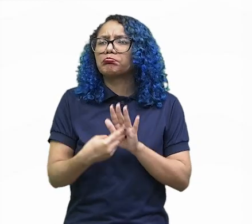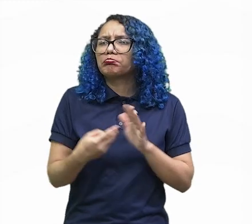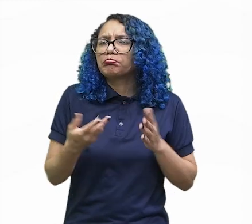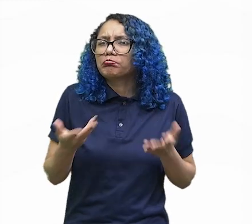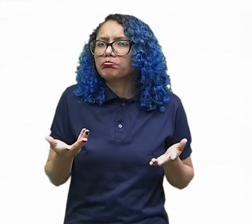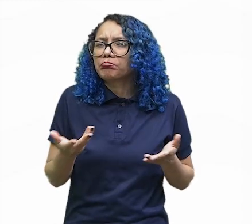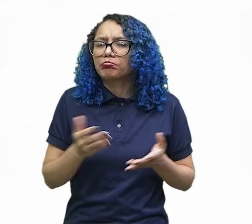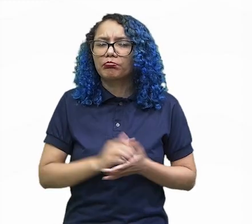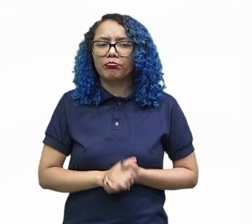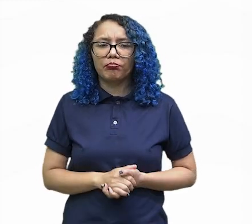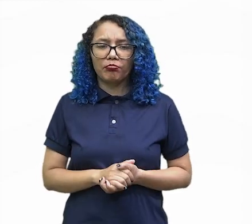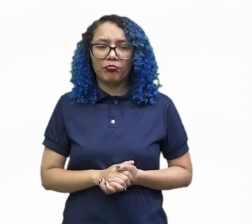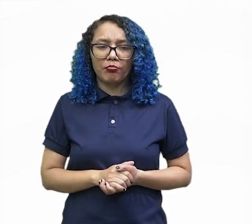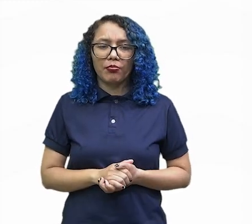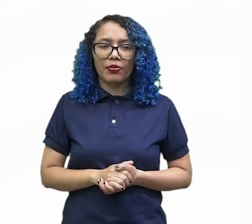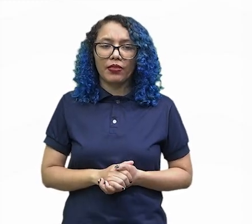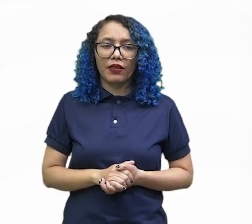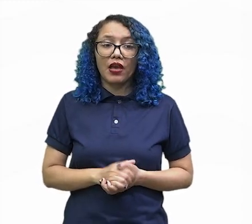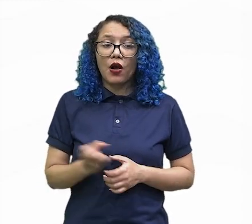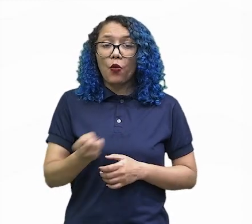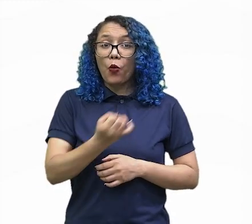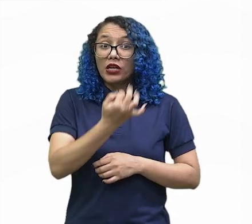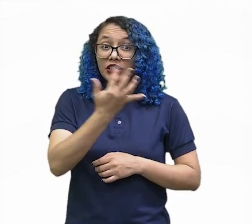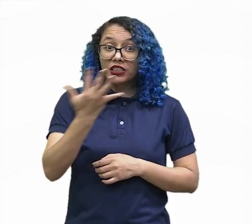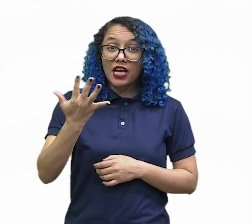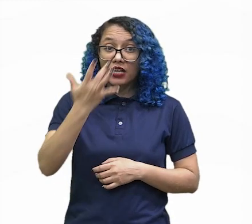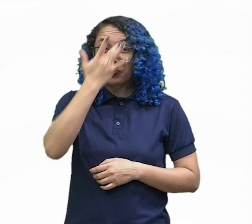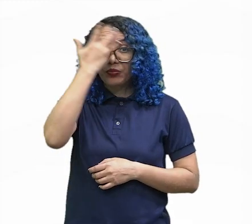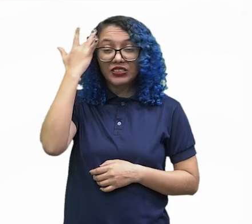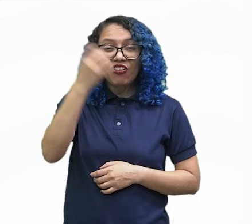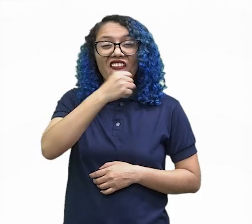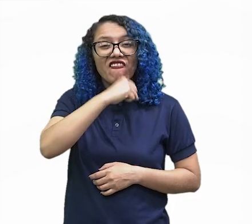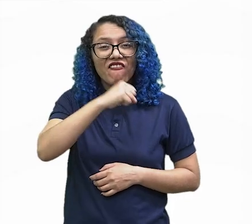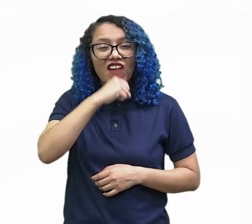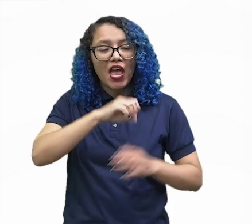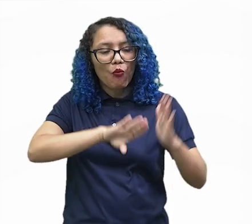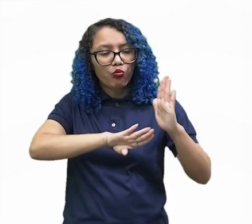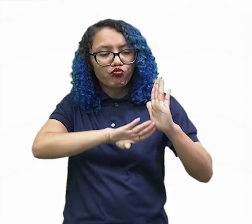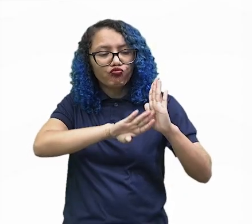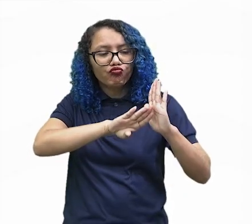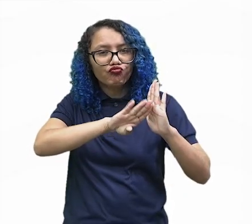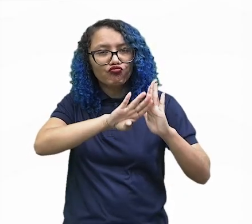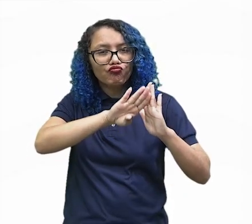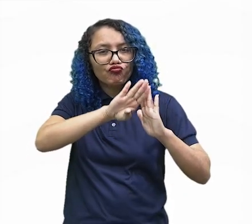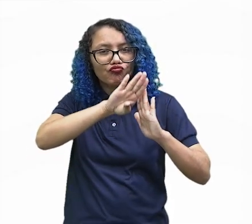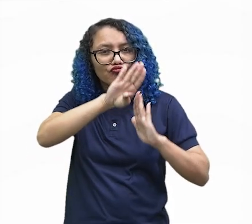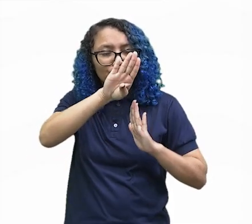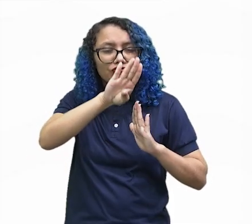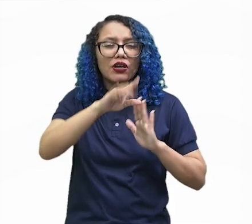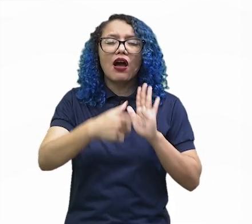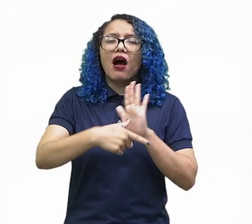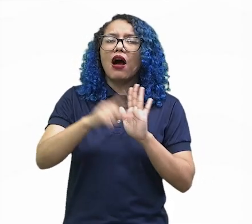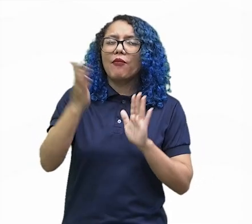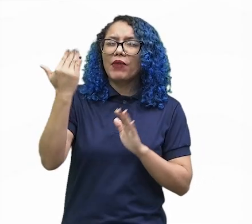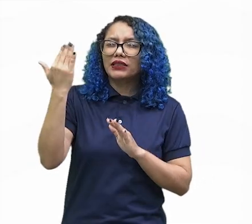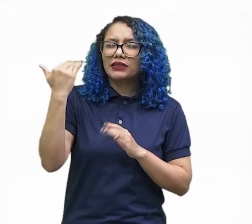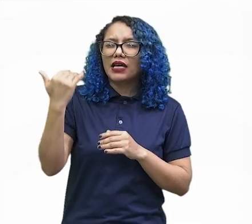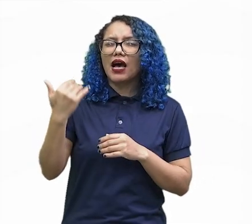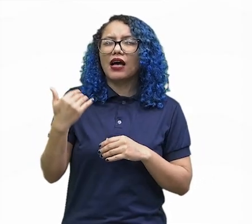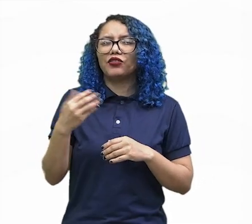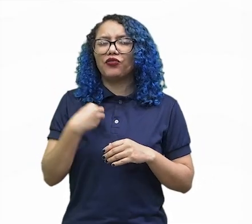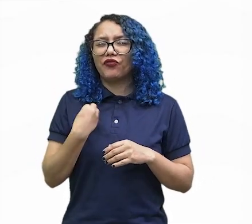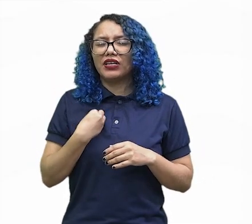ao crescimento, né, da parcela de idosos na população. Enquanto antigamente vivia-se até